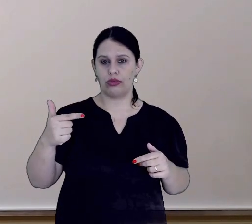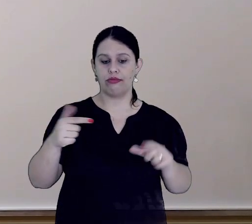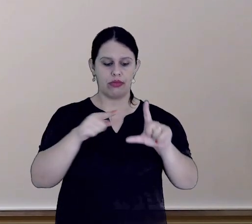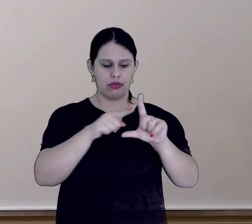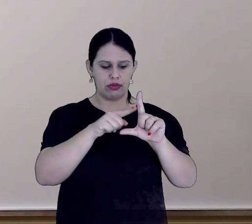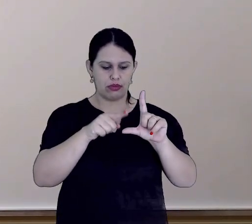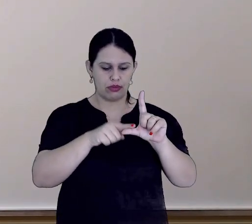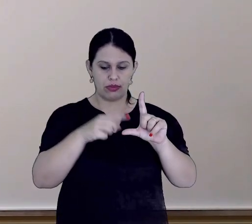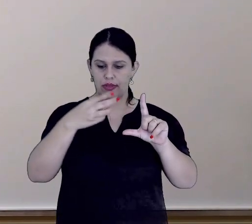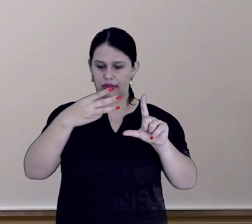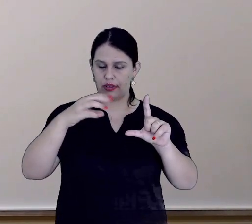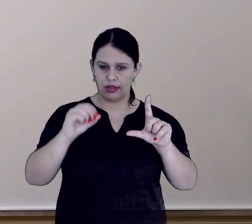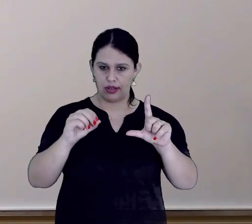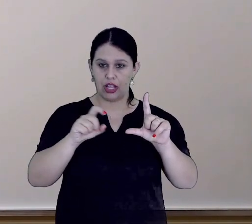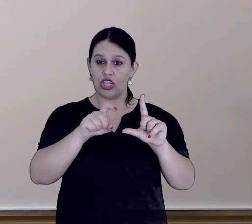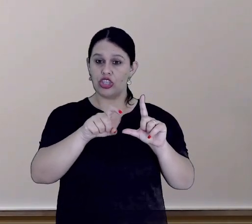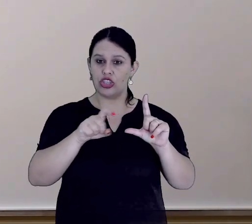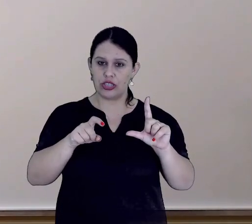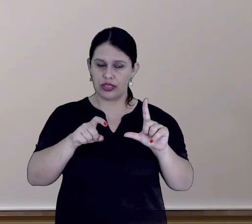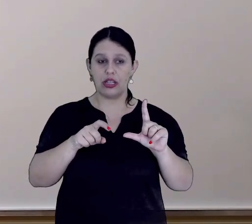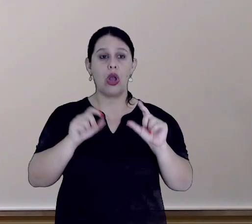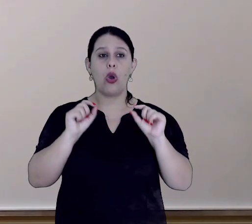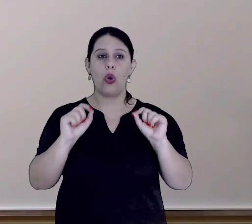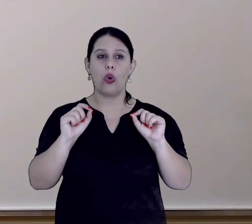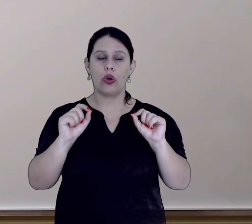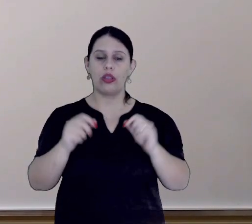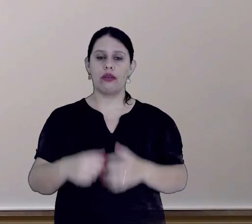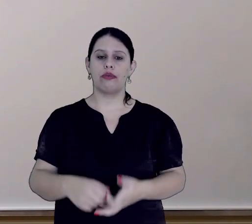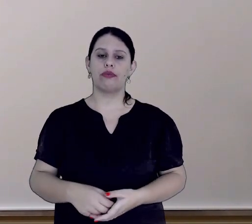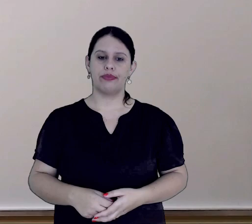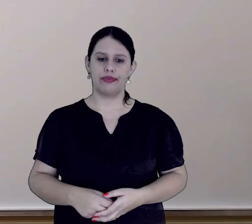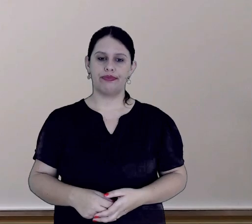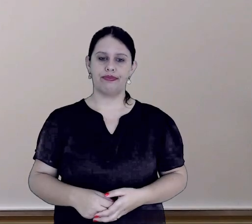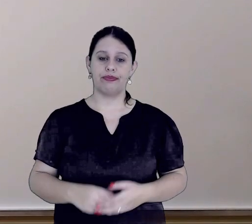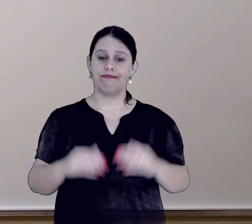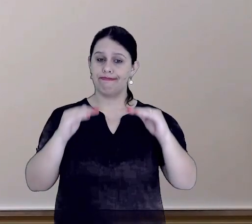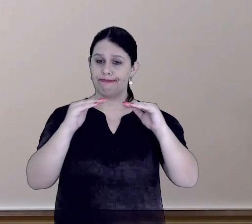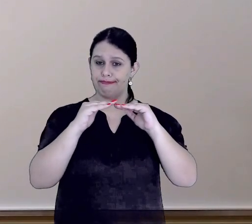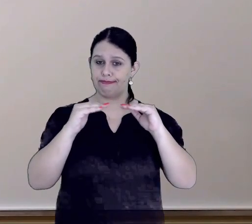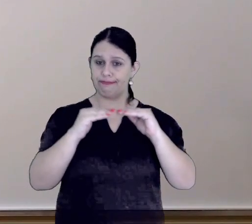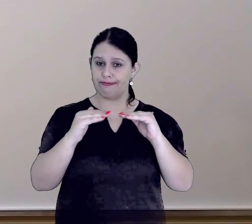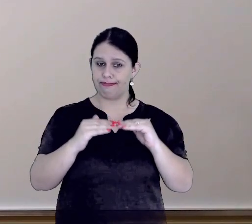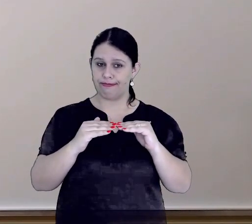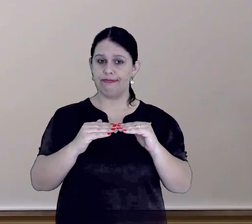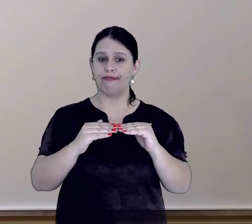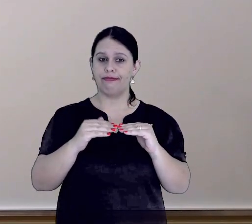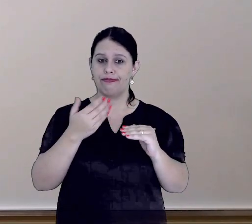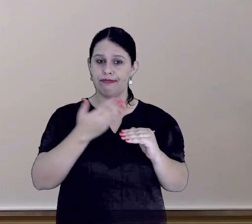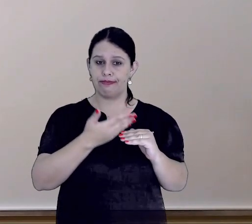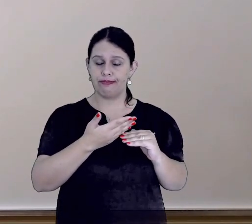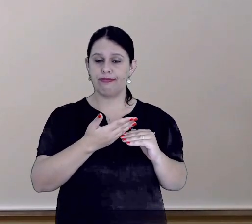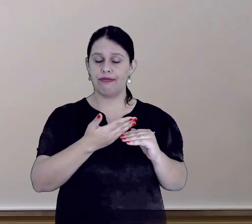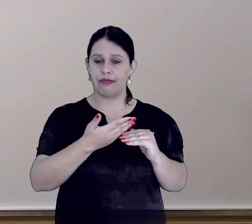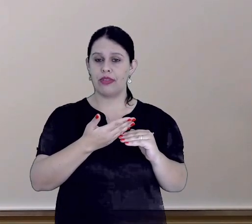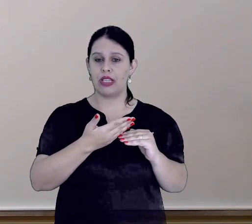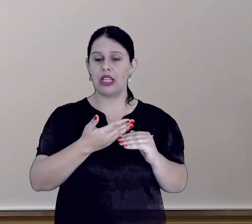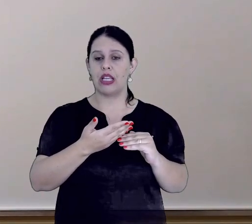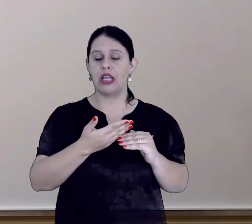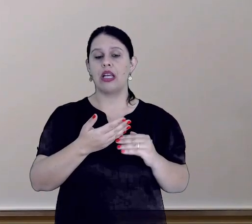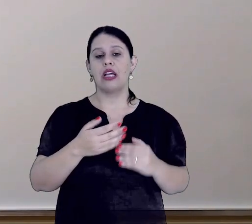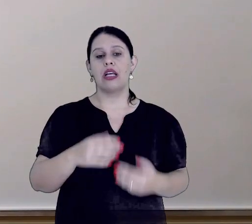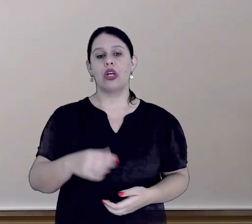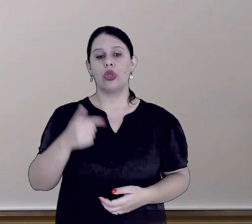R de módulo 2 e ângulo 30 graus com o eixo X Que é equivalente a ter módulo 2 e